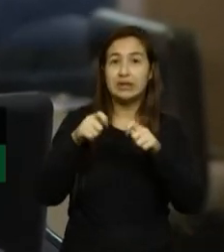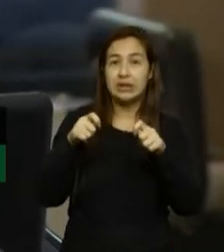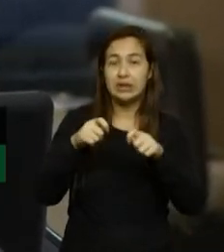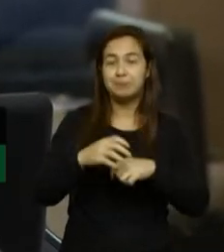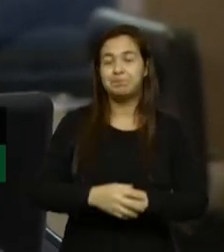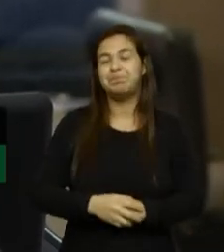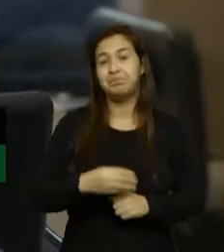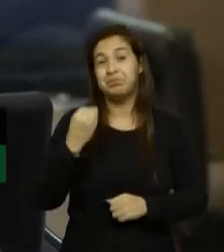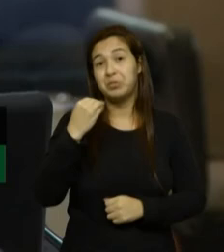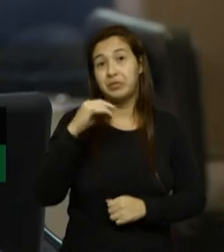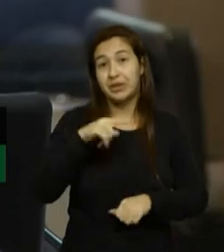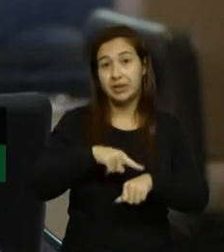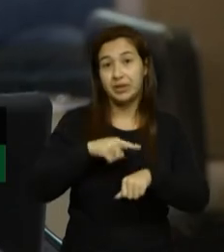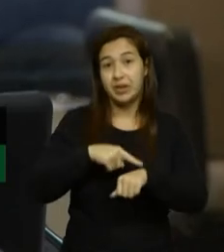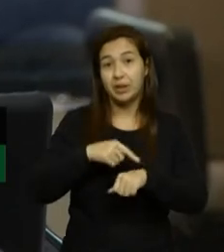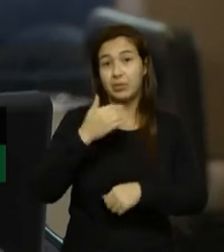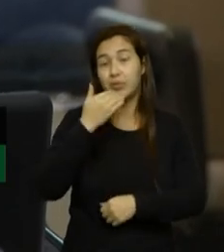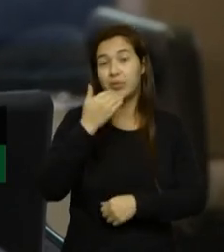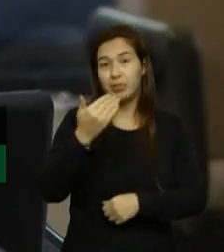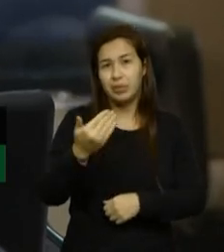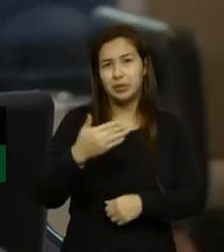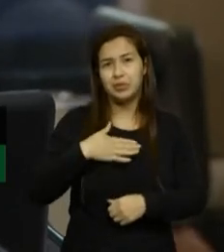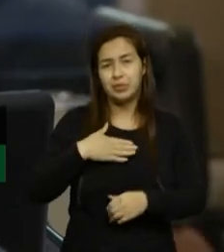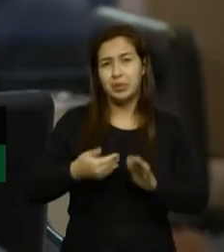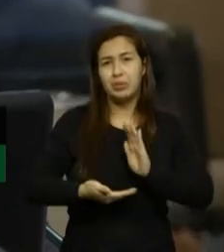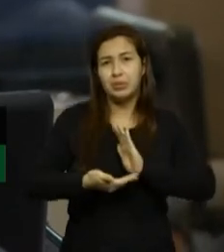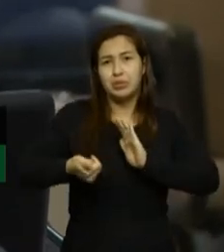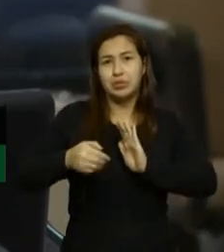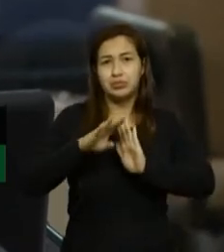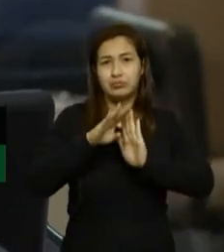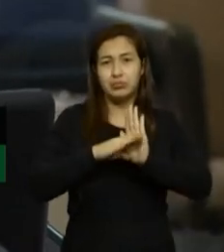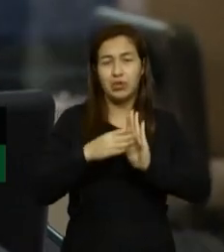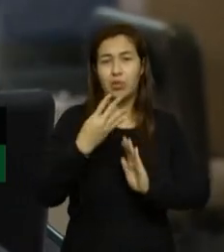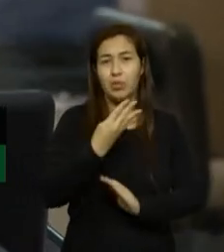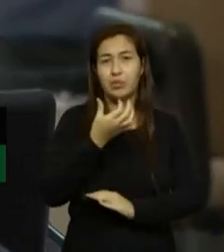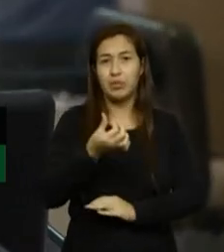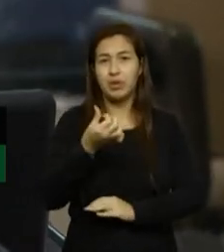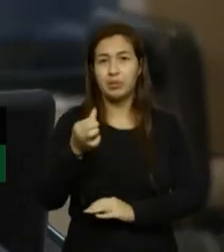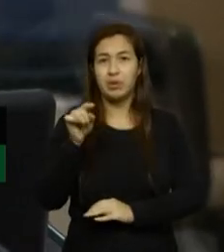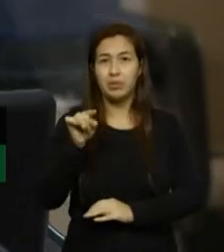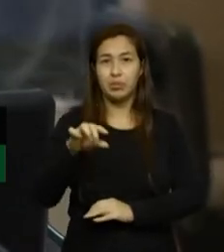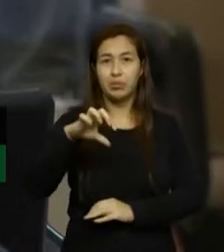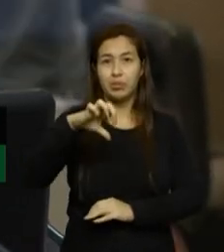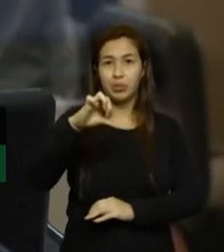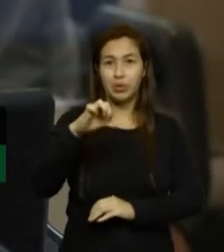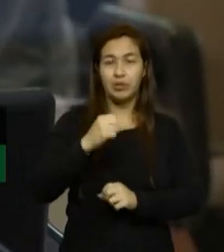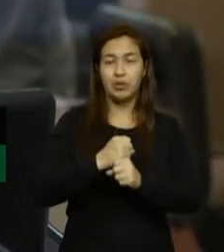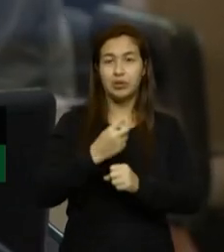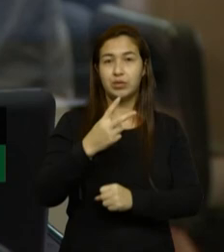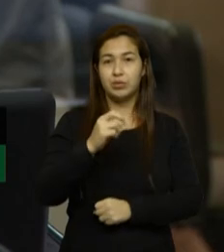que esse requerimento seja retirado de pauta, que é o 466.9 de